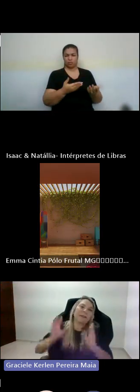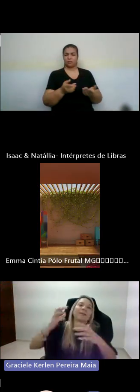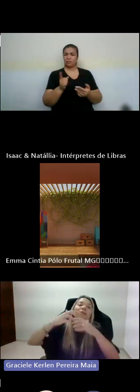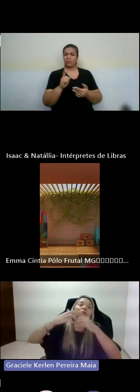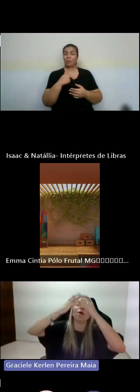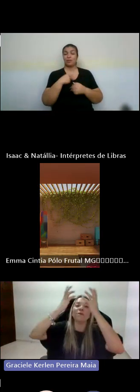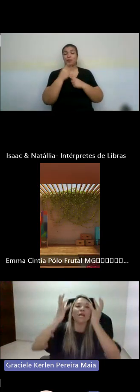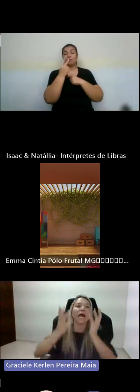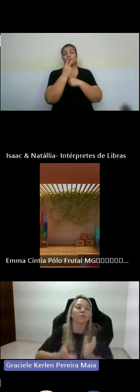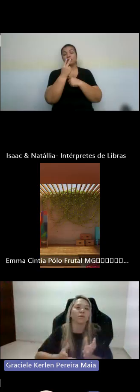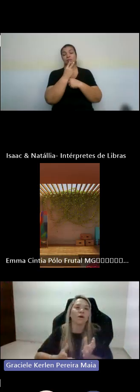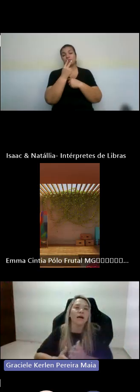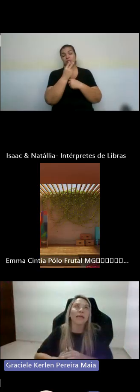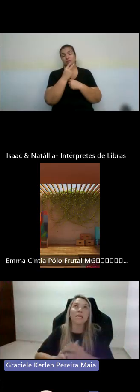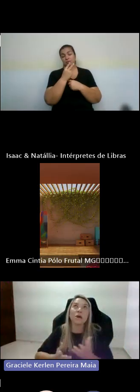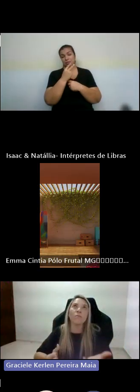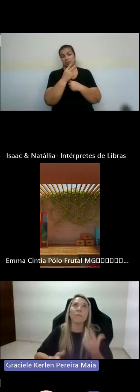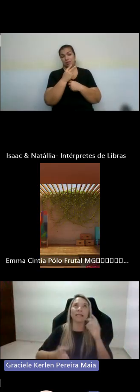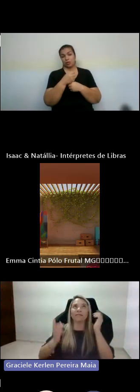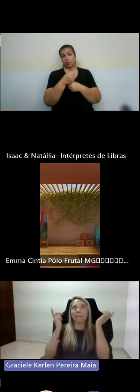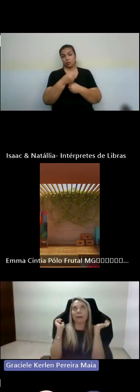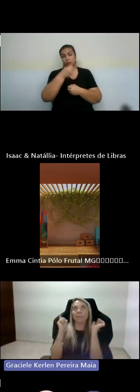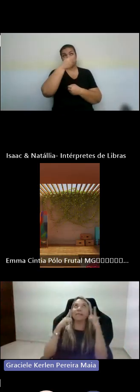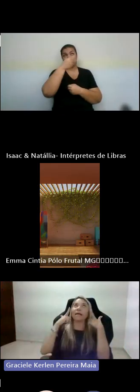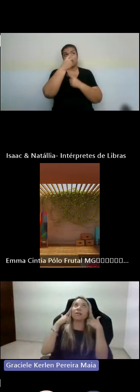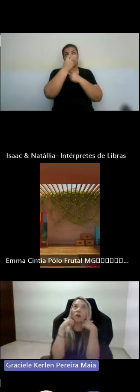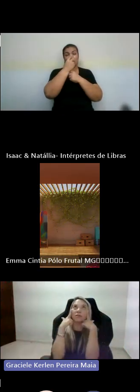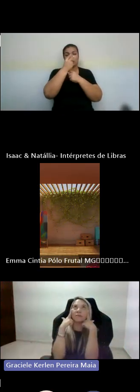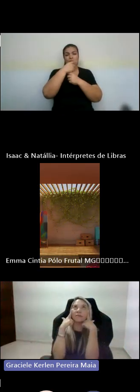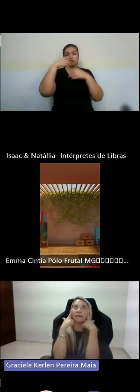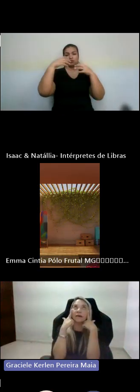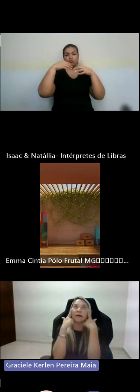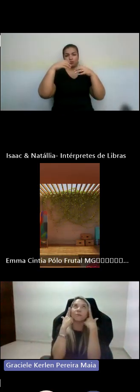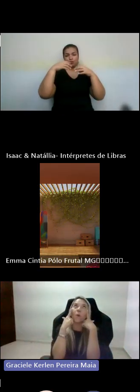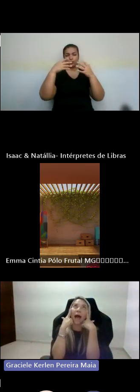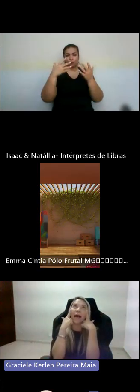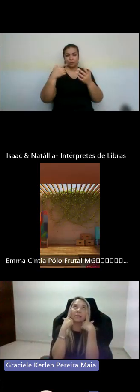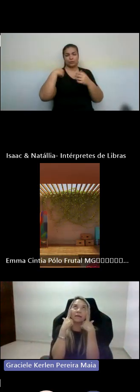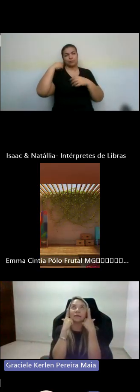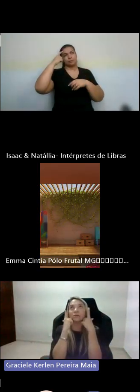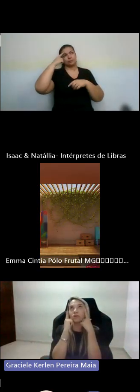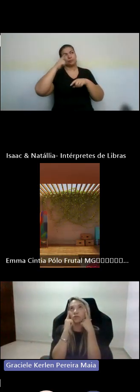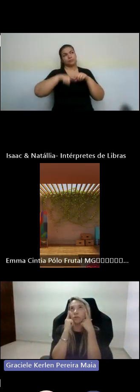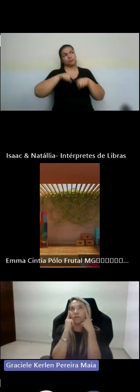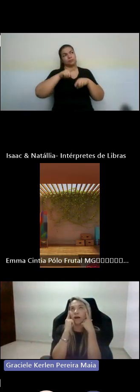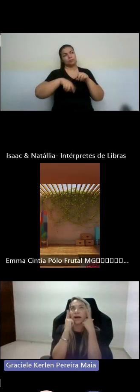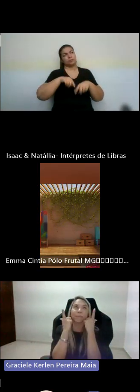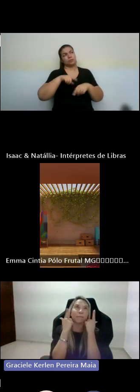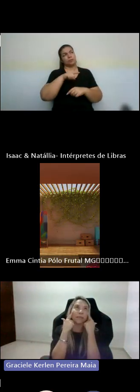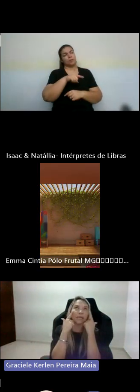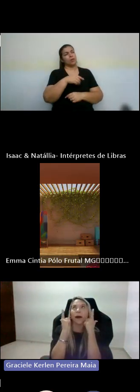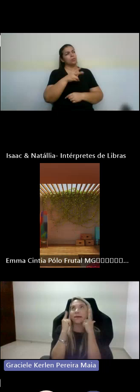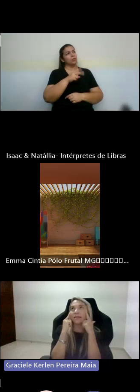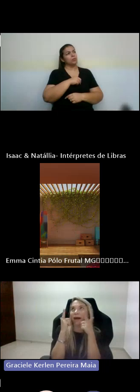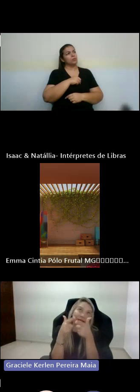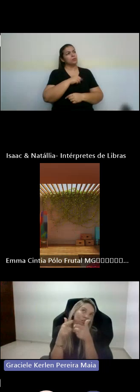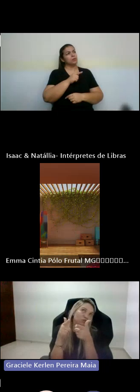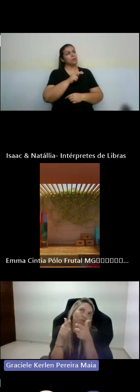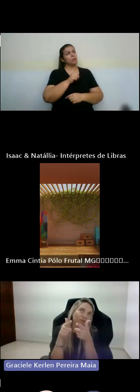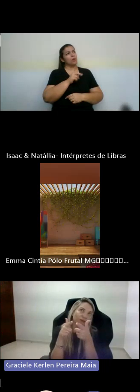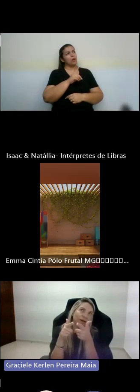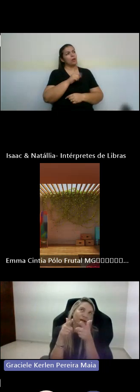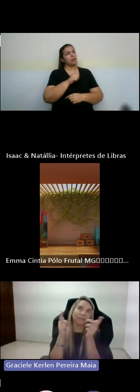chuva, mas você pensa num objeto. Em um momento você vai parar e pensar, nossa, guarda, chuva, é para me